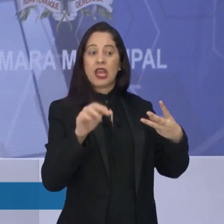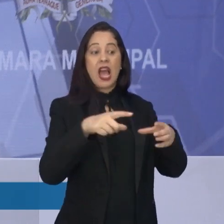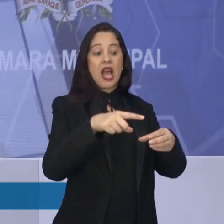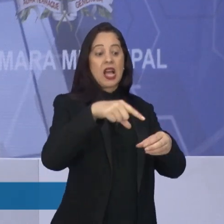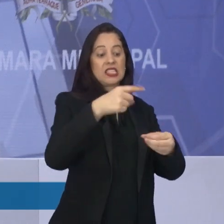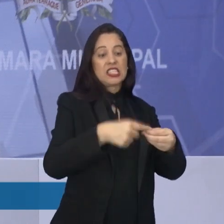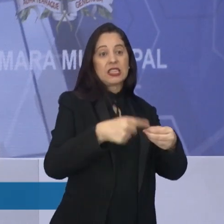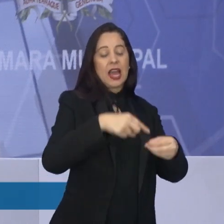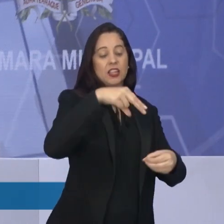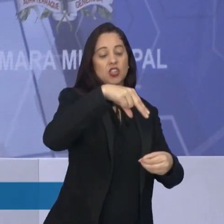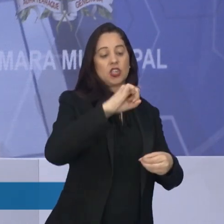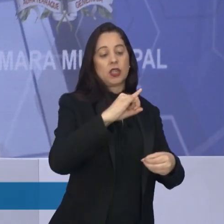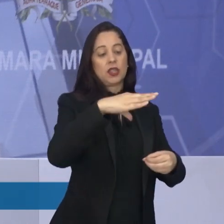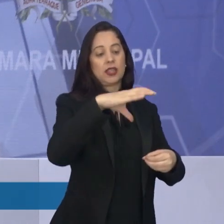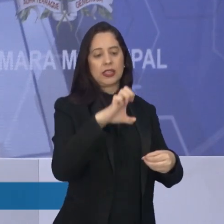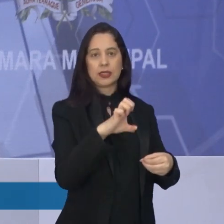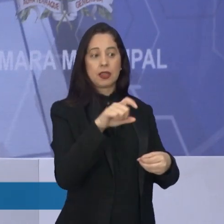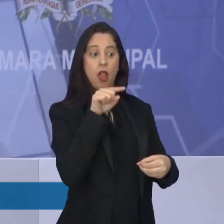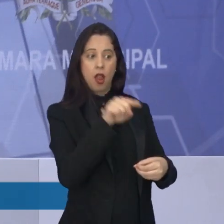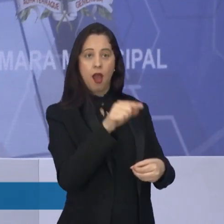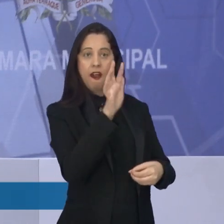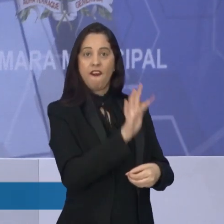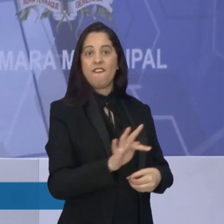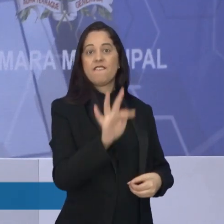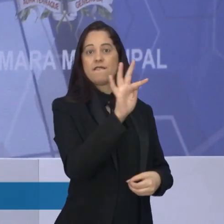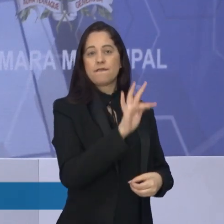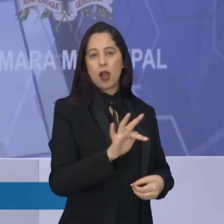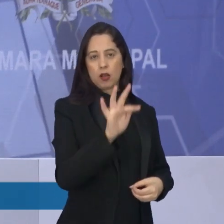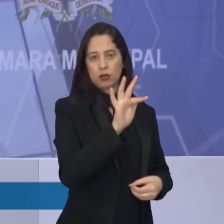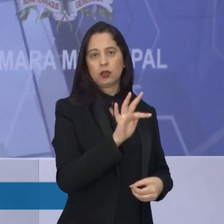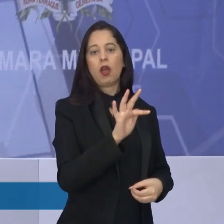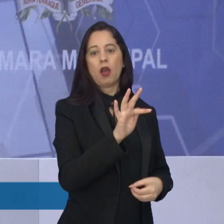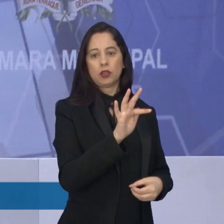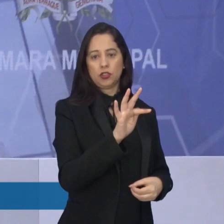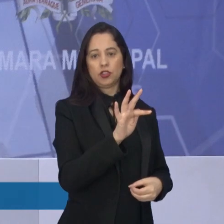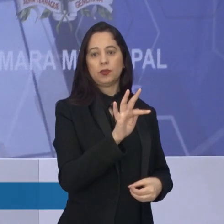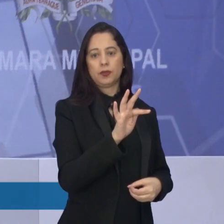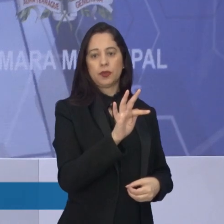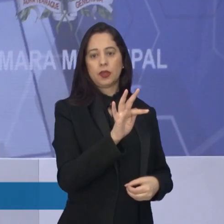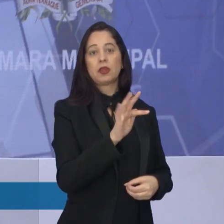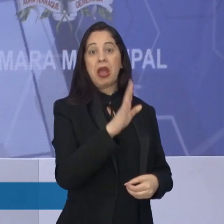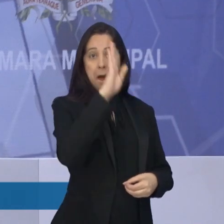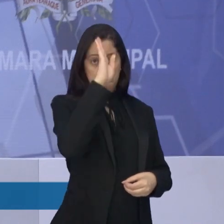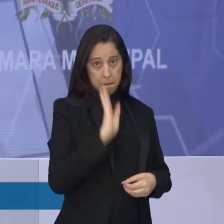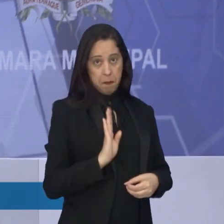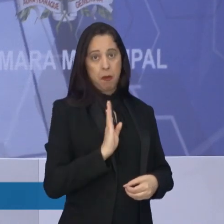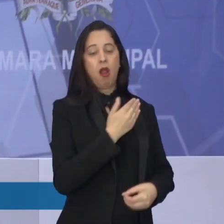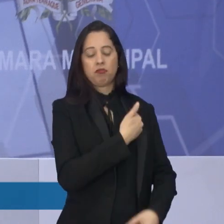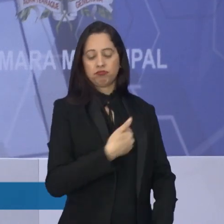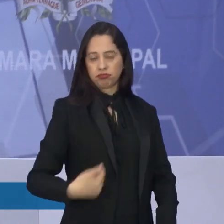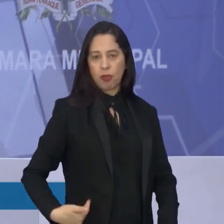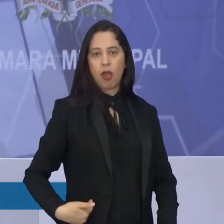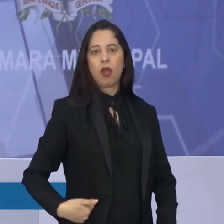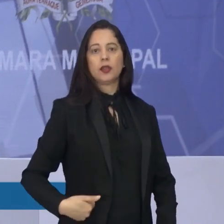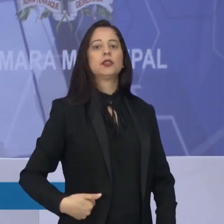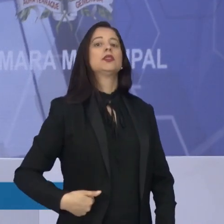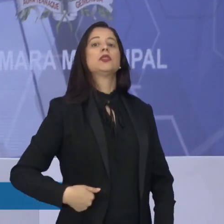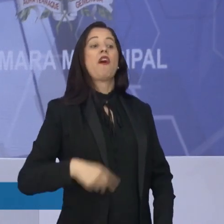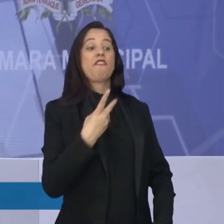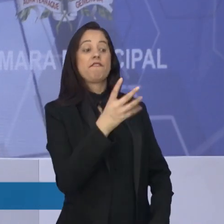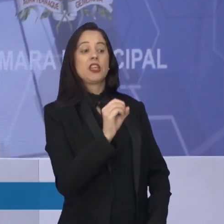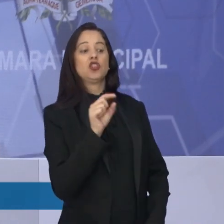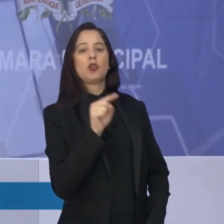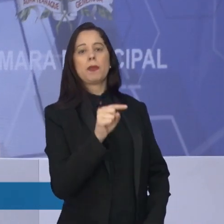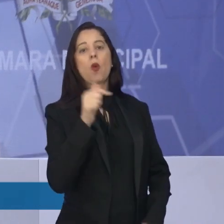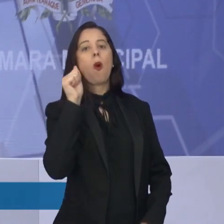que eu encontrei lá? A Universidade de Côte d'Azur, com pública, gratuita e mais de 20 mil